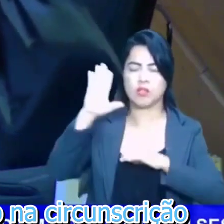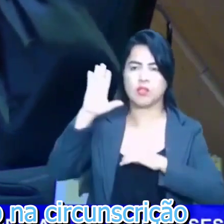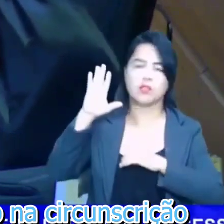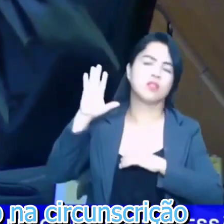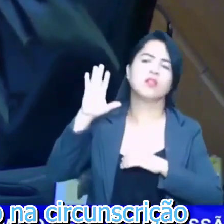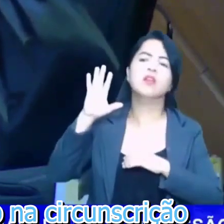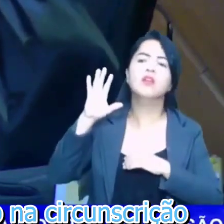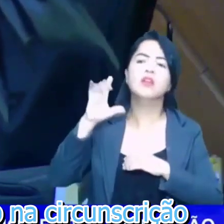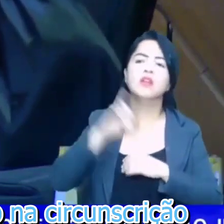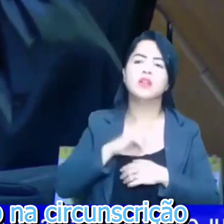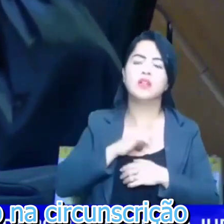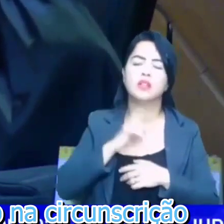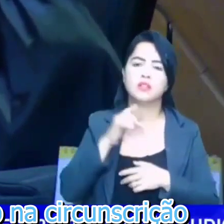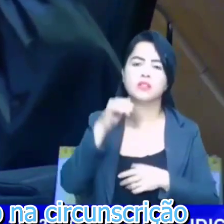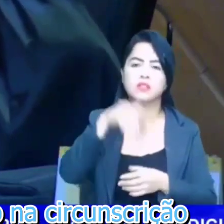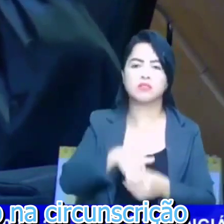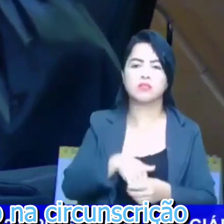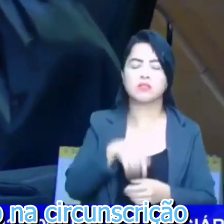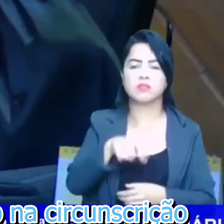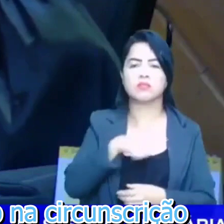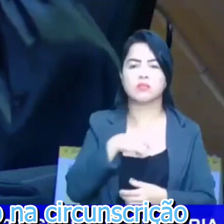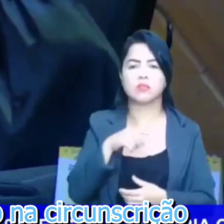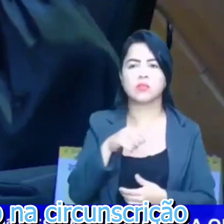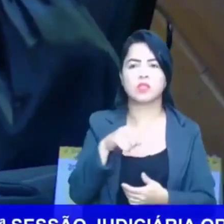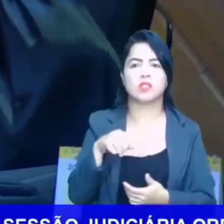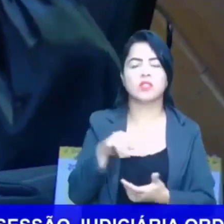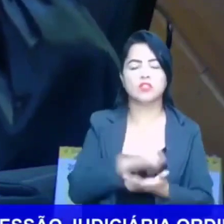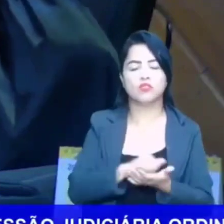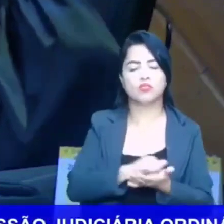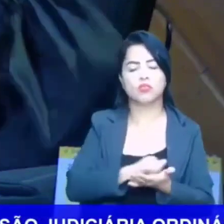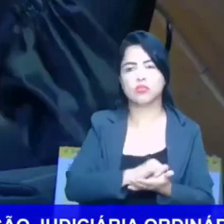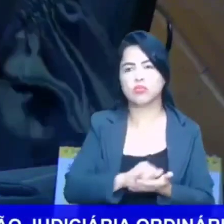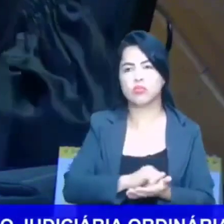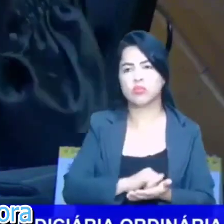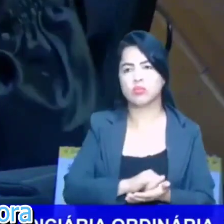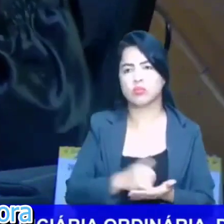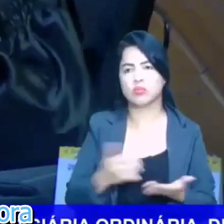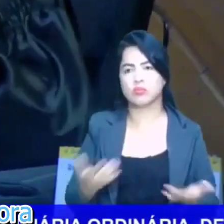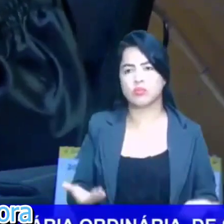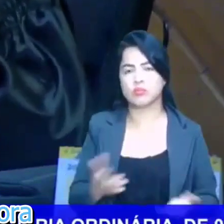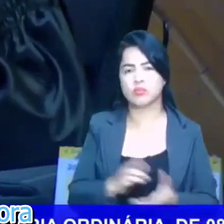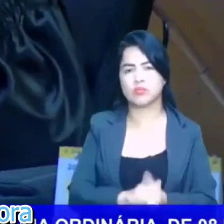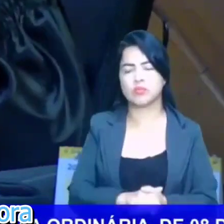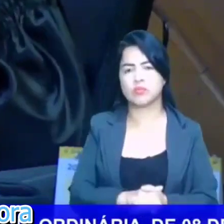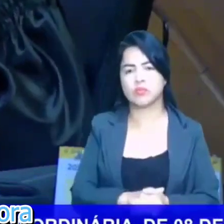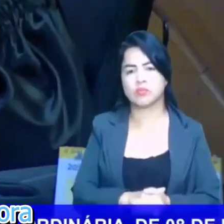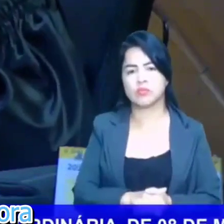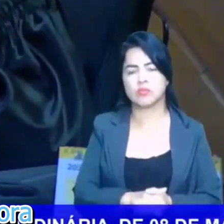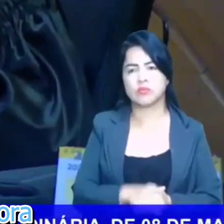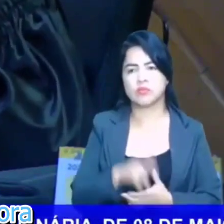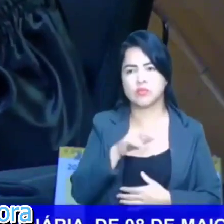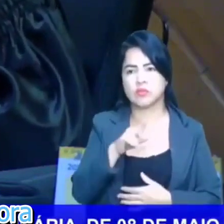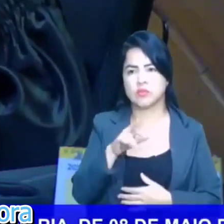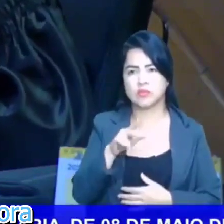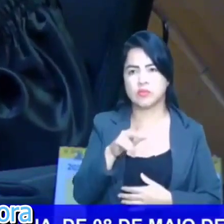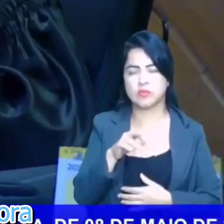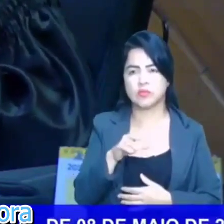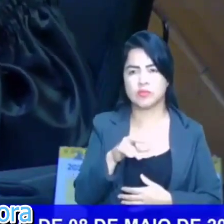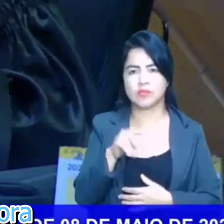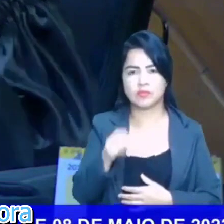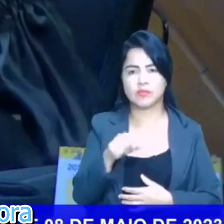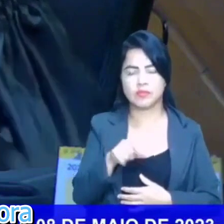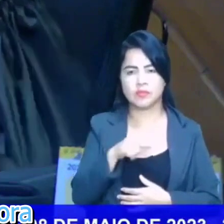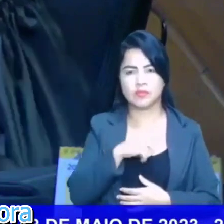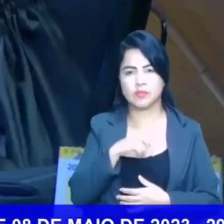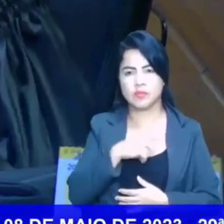eletivo registrado na circunscrição. Né. Então, o irmão da eminente